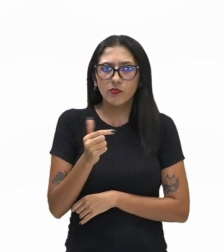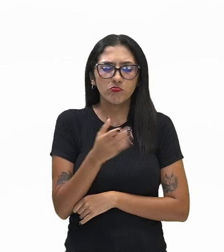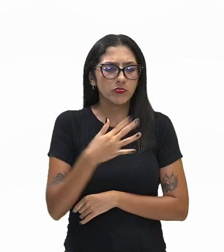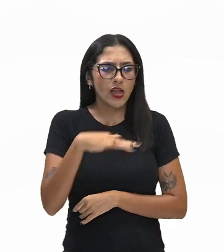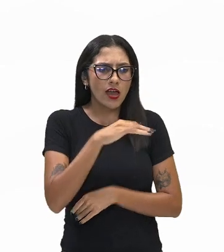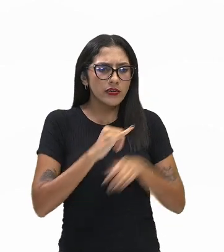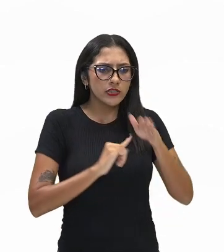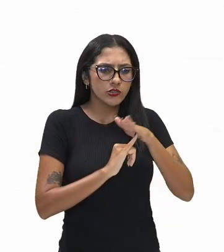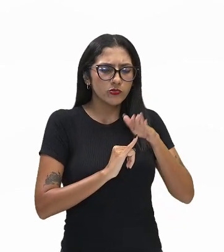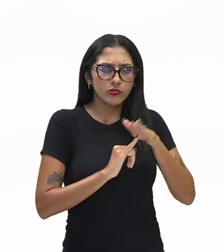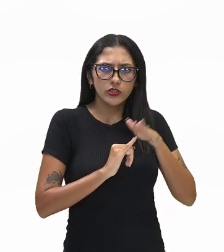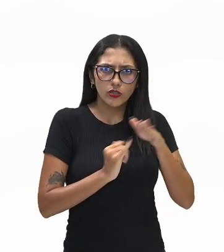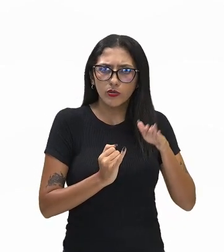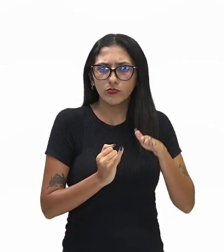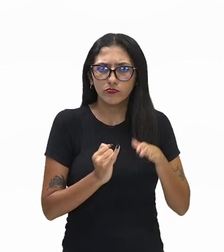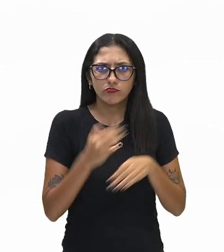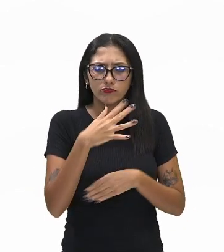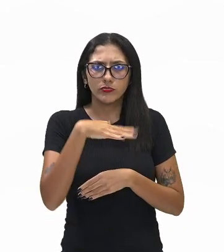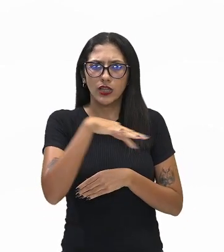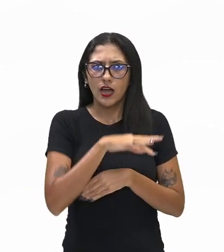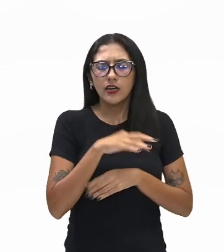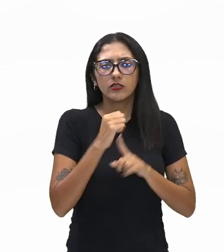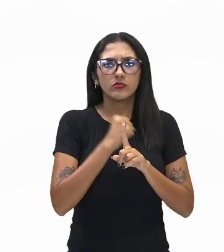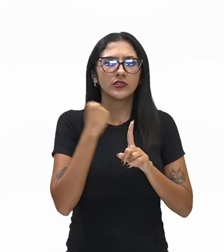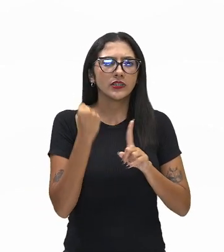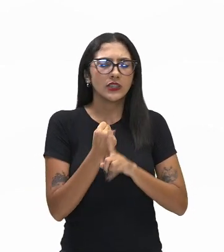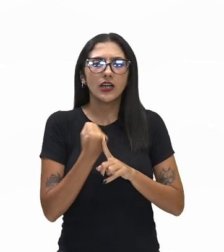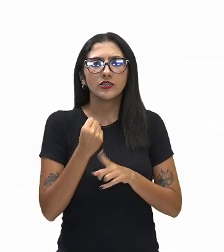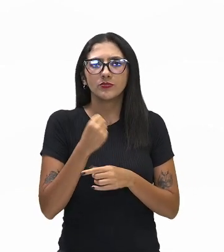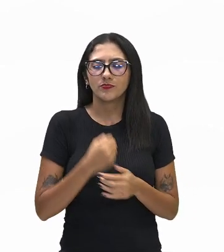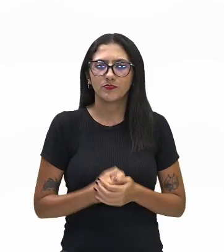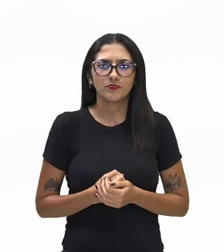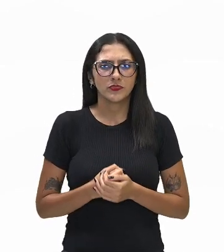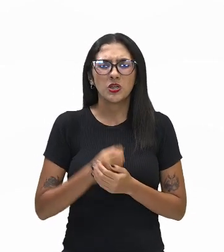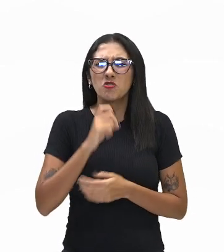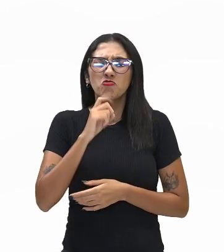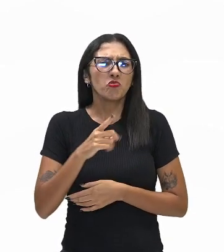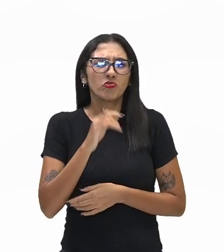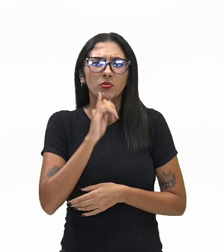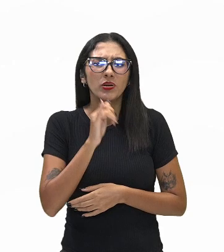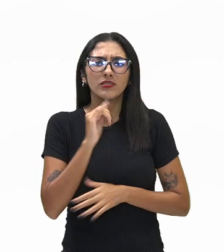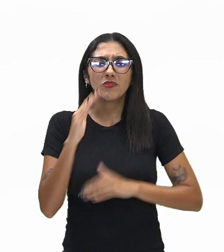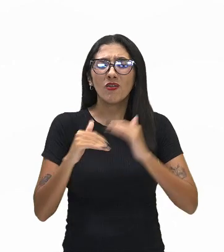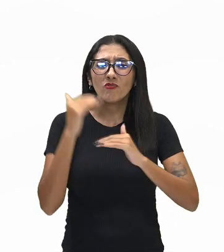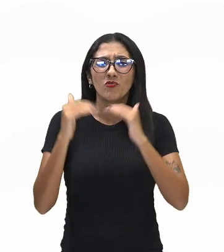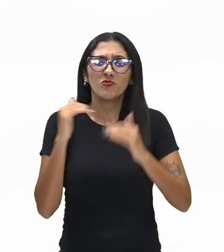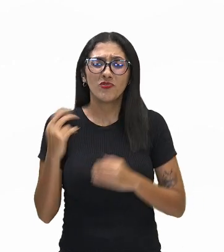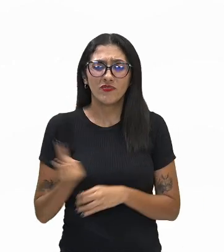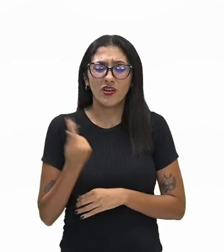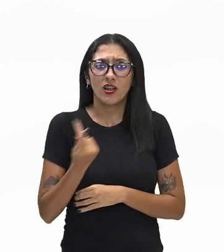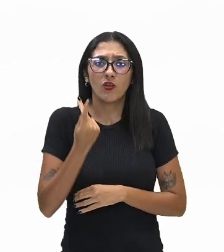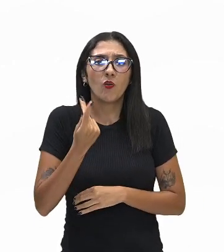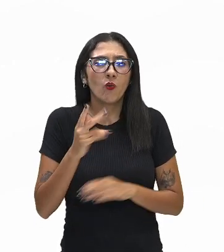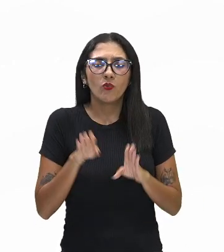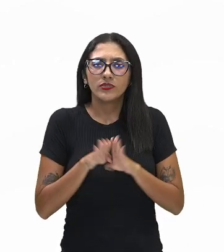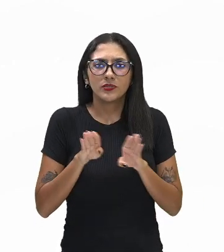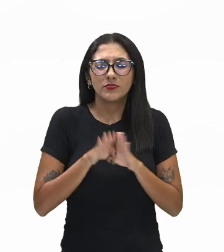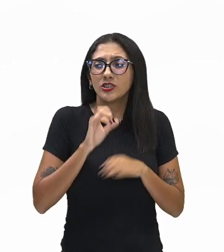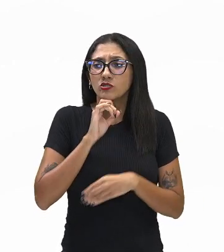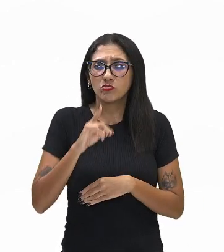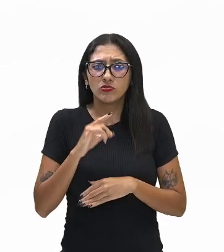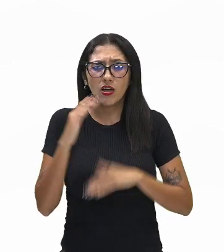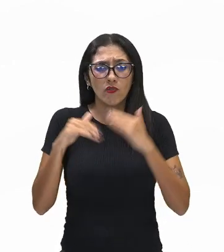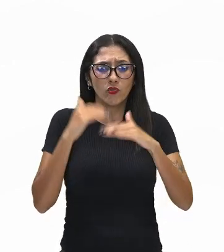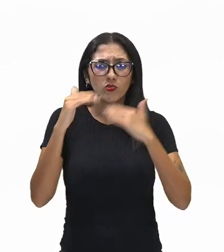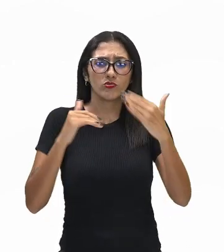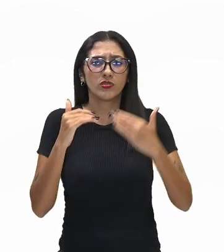adulto para construir referências e valores por meio dos quais possam se construir como sujeitos.